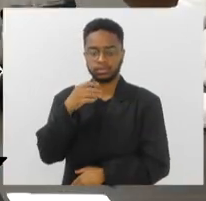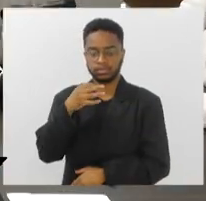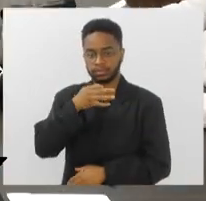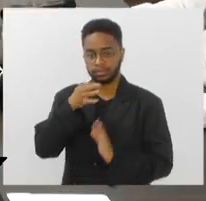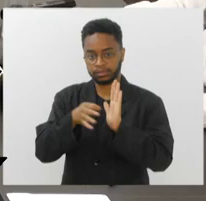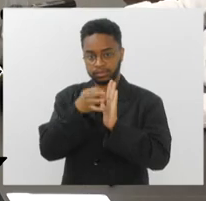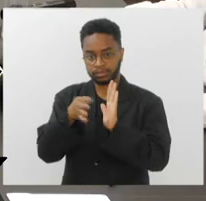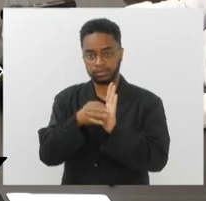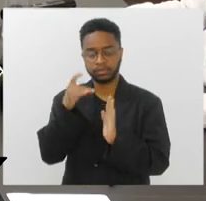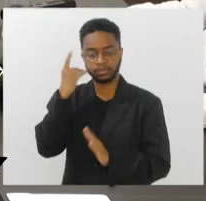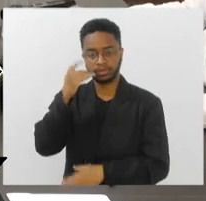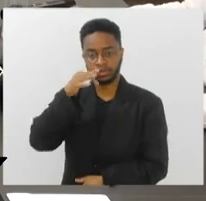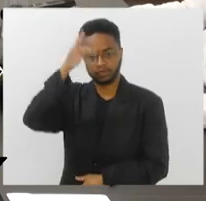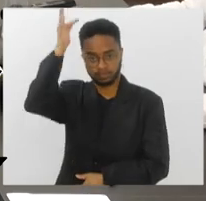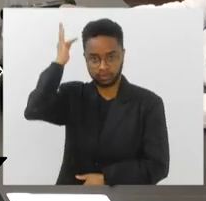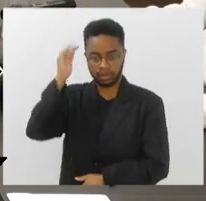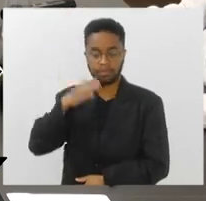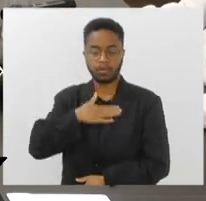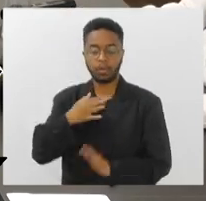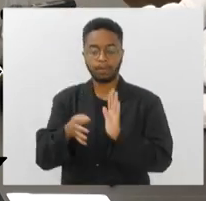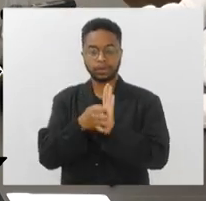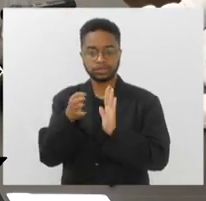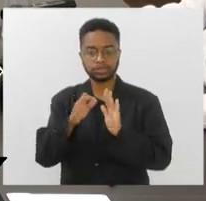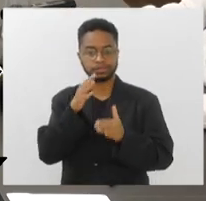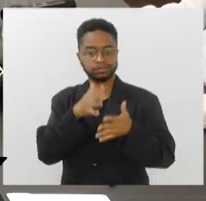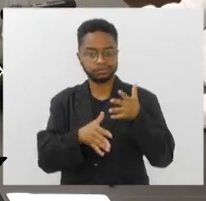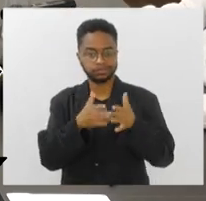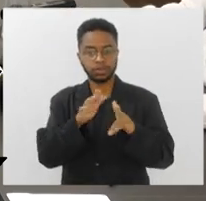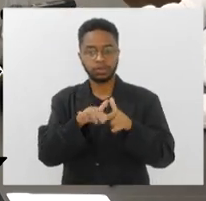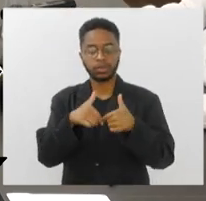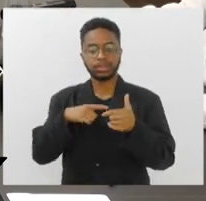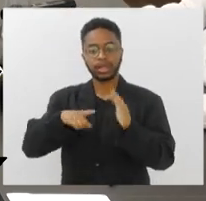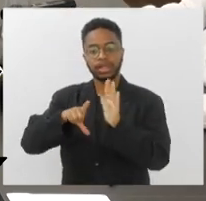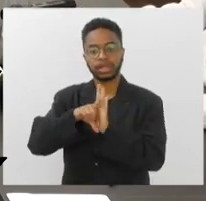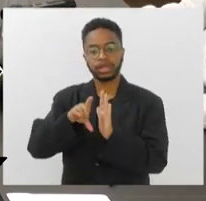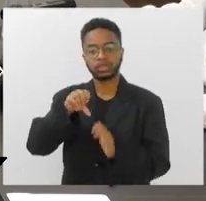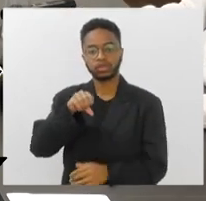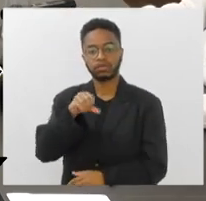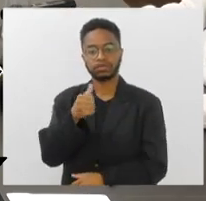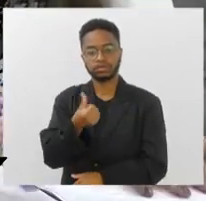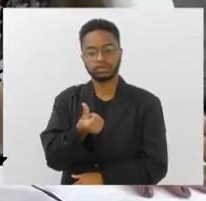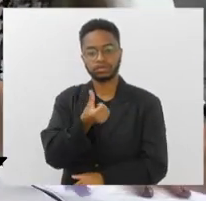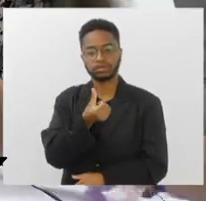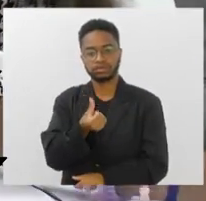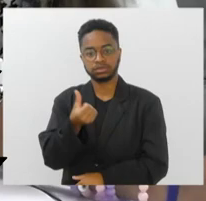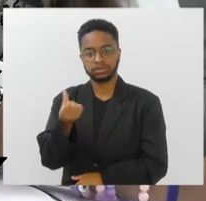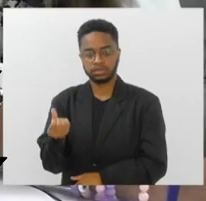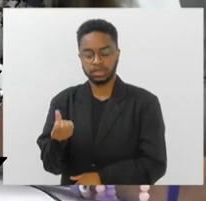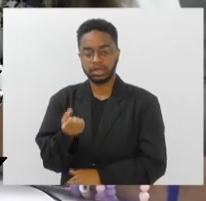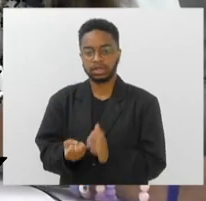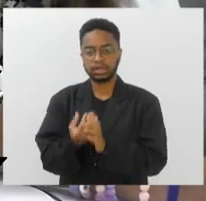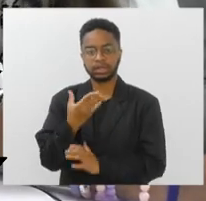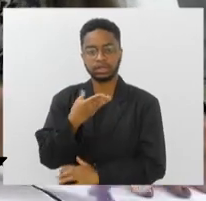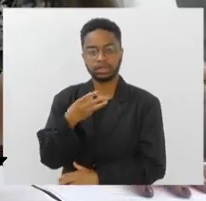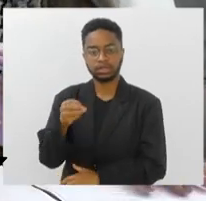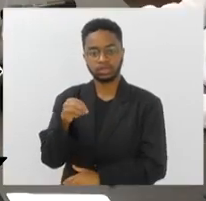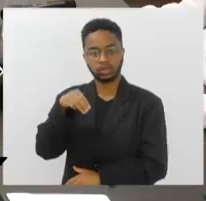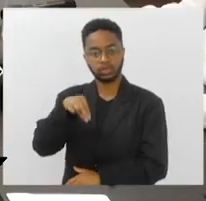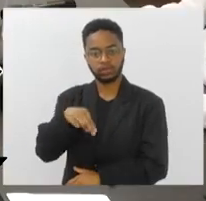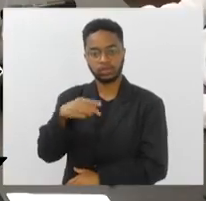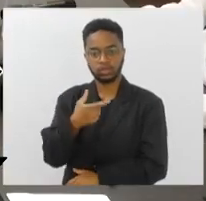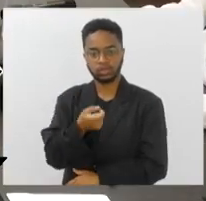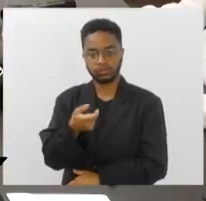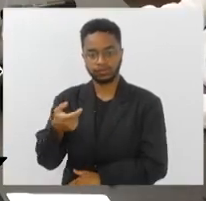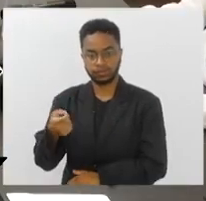Presidente, meu parecer é pela prejudicabilidade face à lei número 9.116, de 30 de novembro de 2020. Em